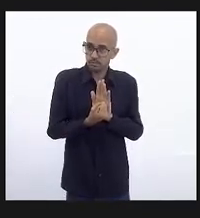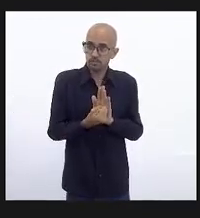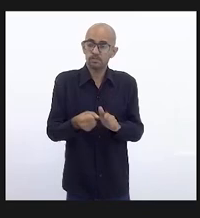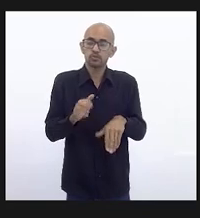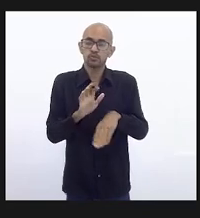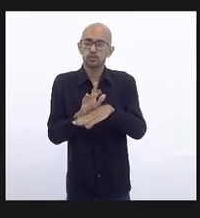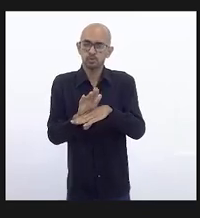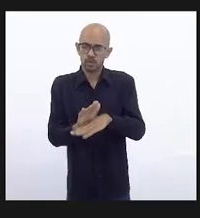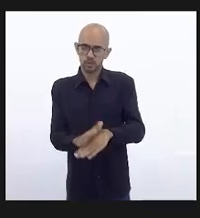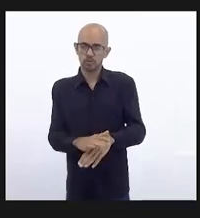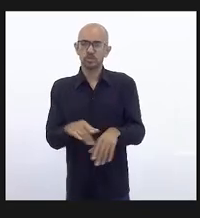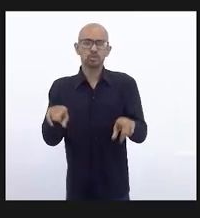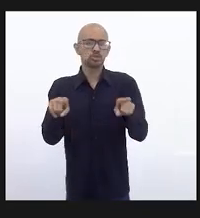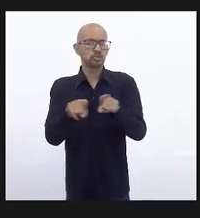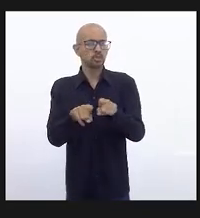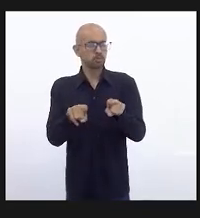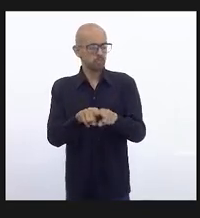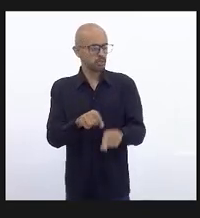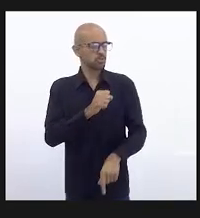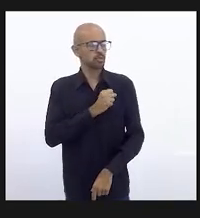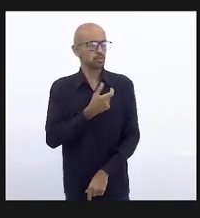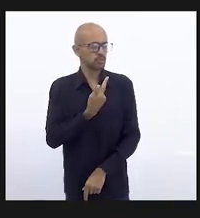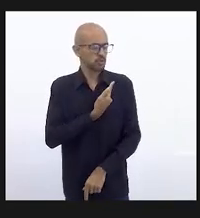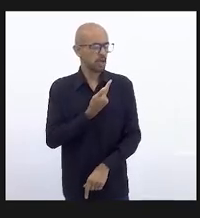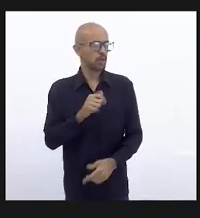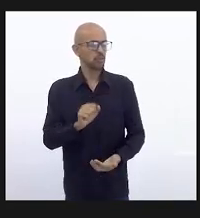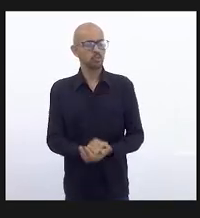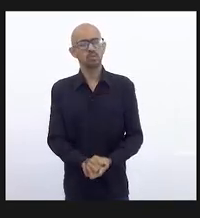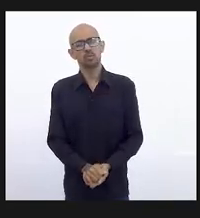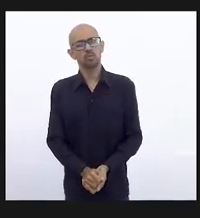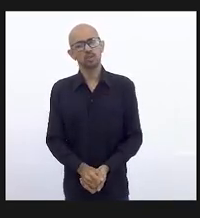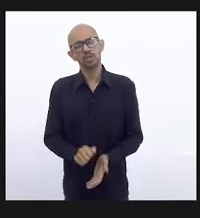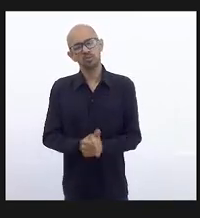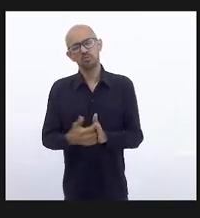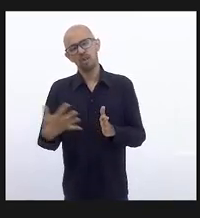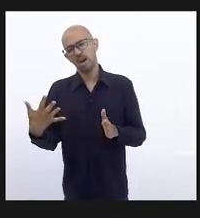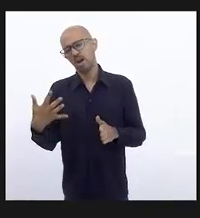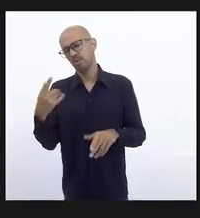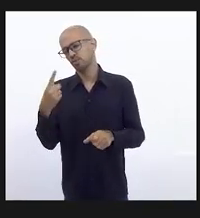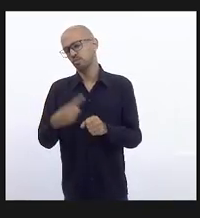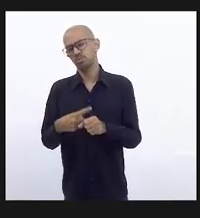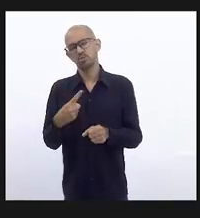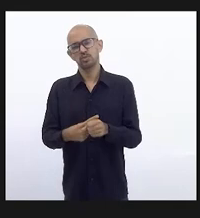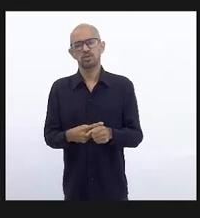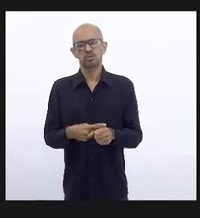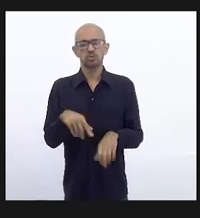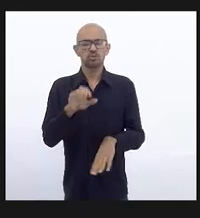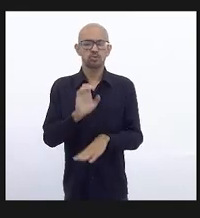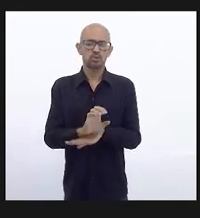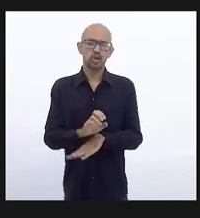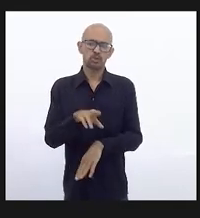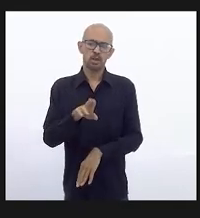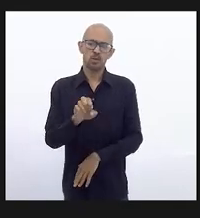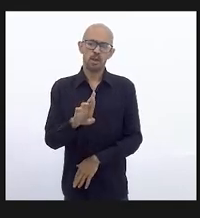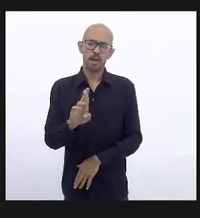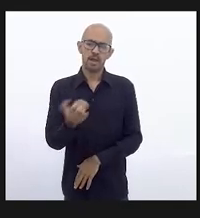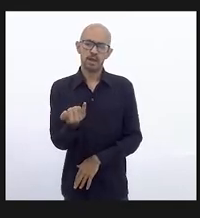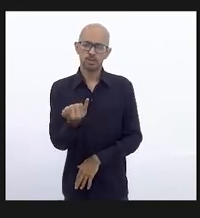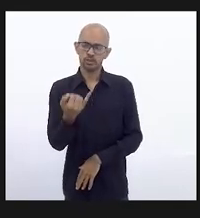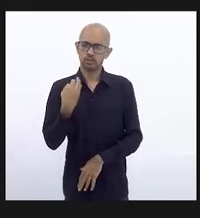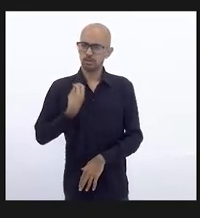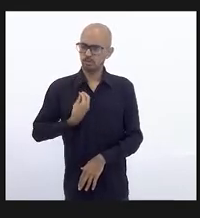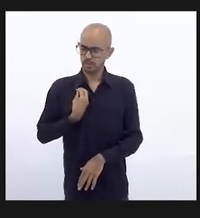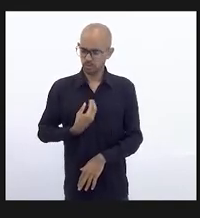Caxias, a presença do ensino superior em São Gonçalo e a presença do ensino superior em outros municípios do estado onde a UERJ se faz presente. Nesse